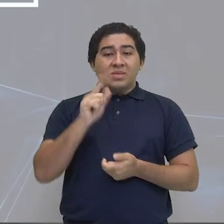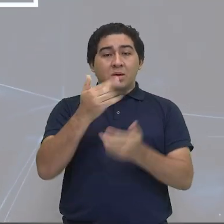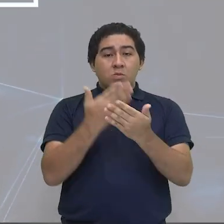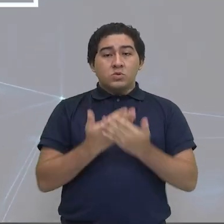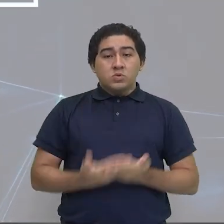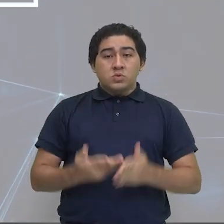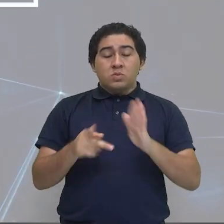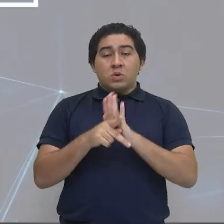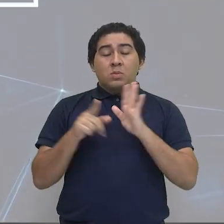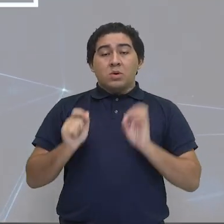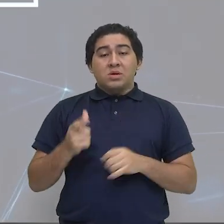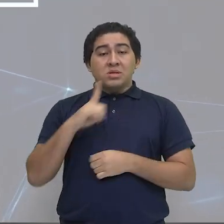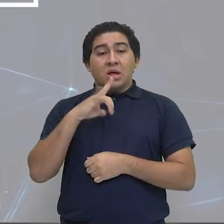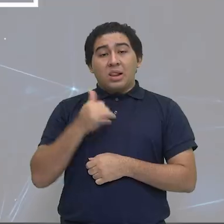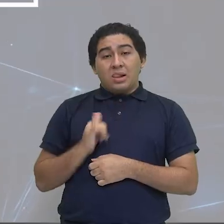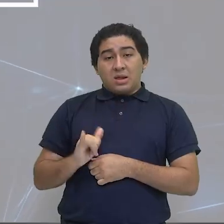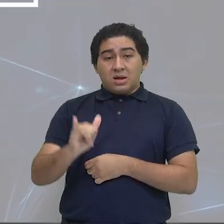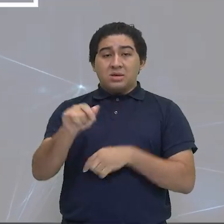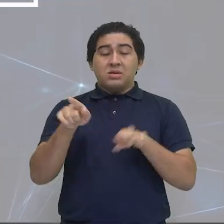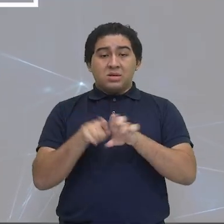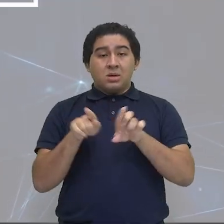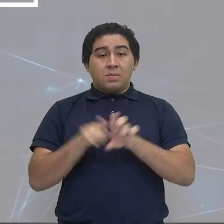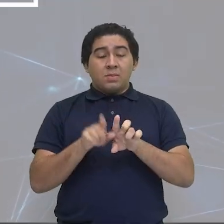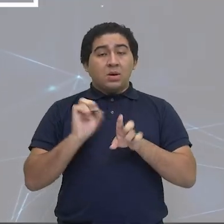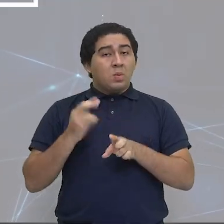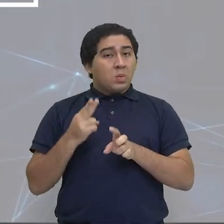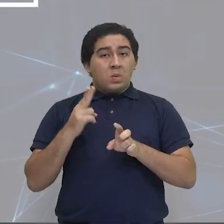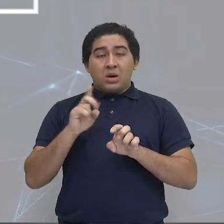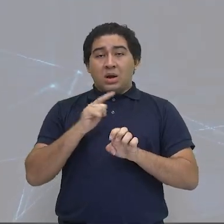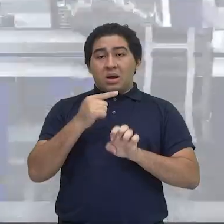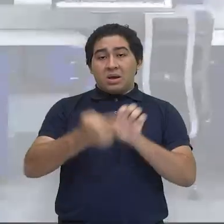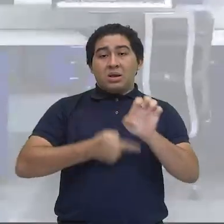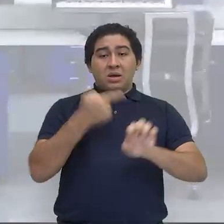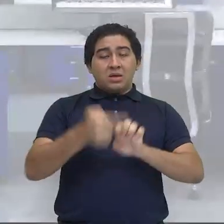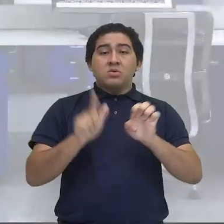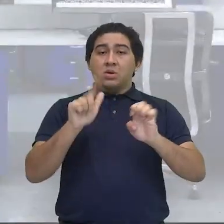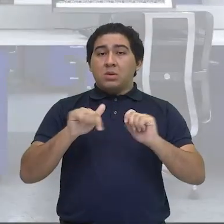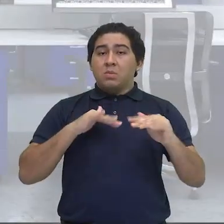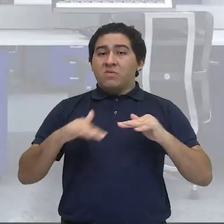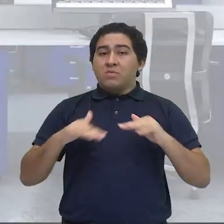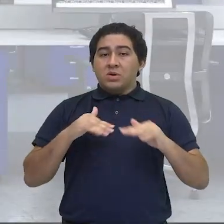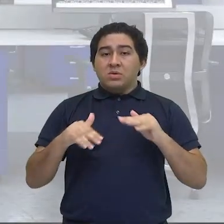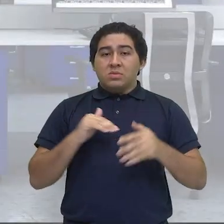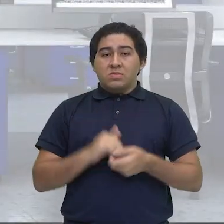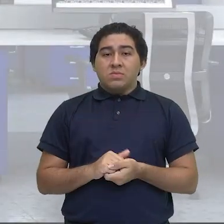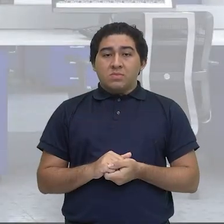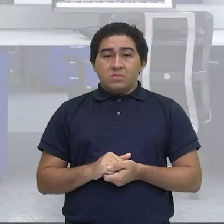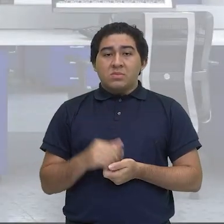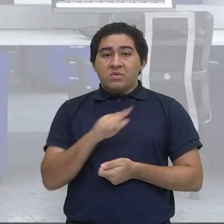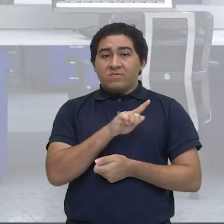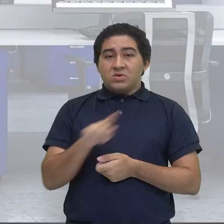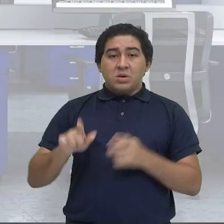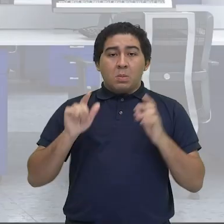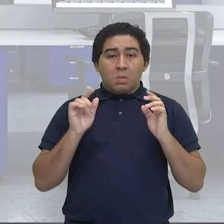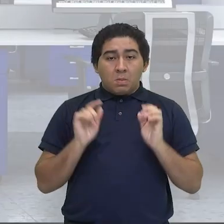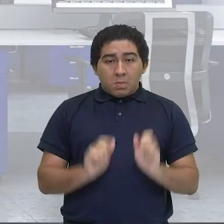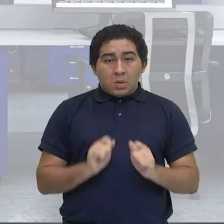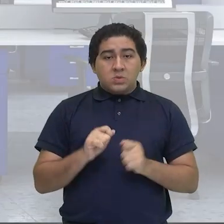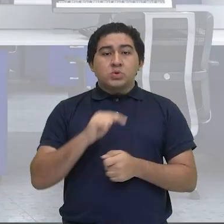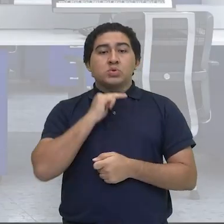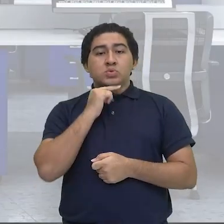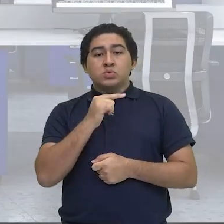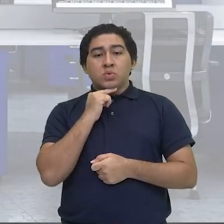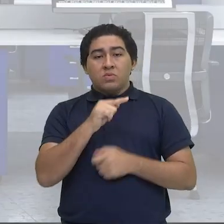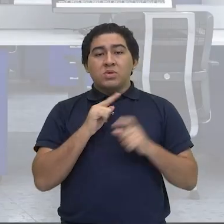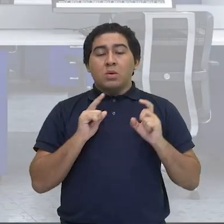cargas elétricas ou elétrons em movimento. E você pode estar se perguntando: